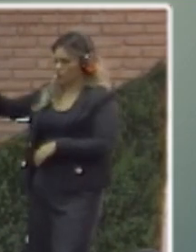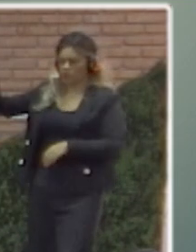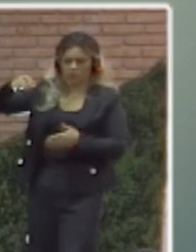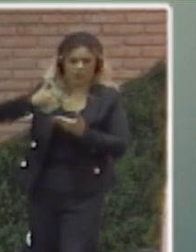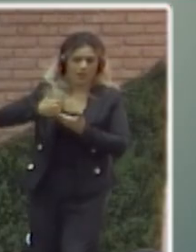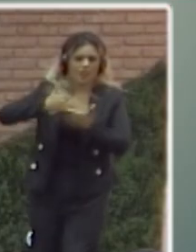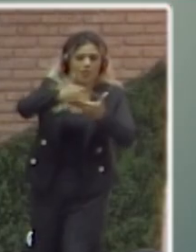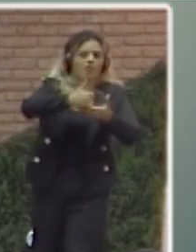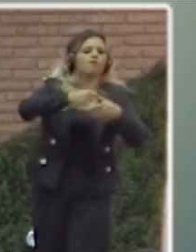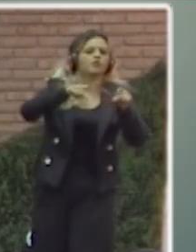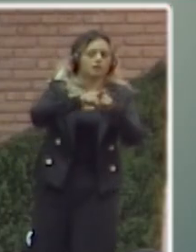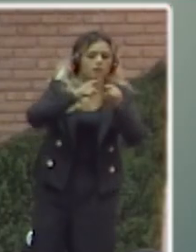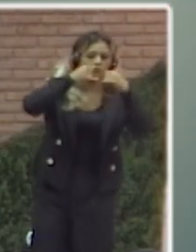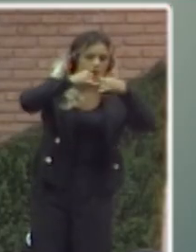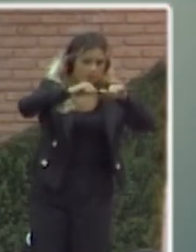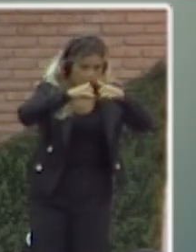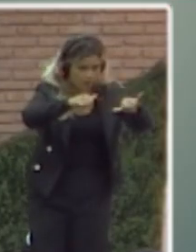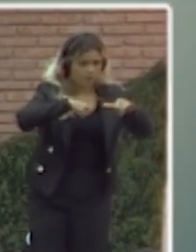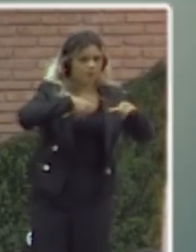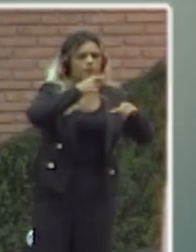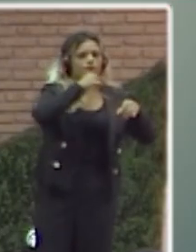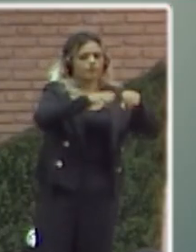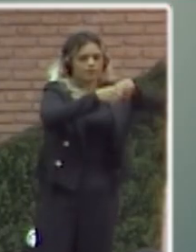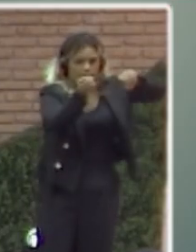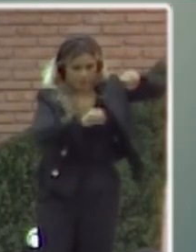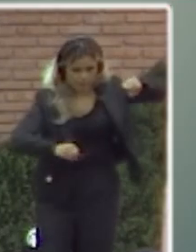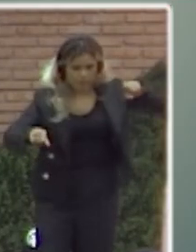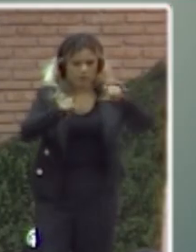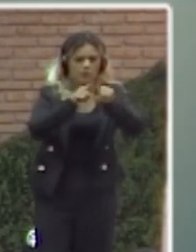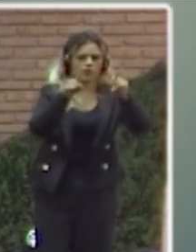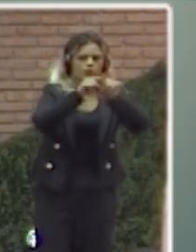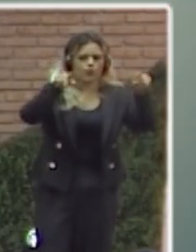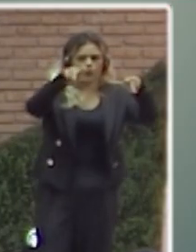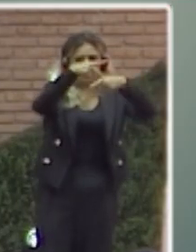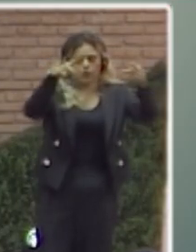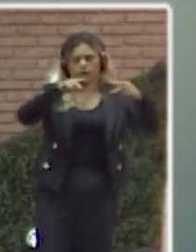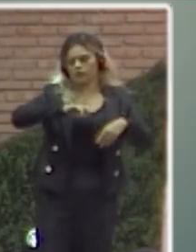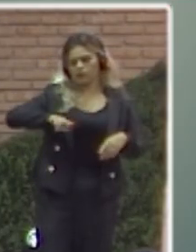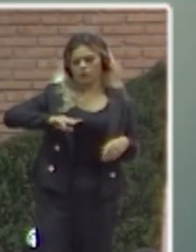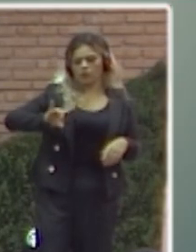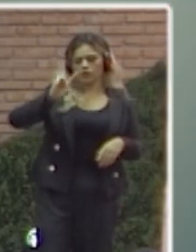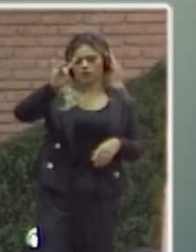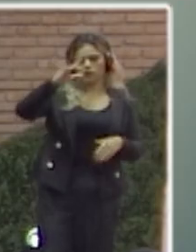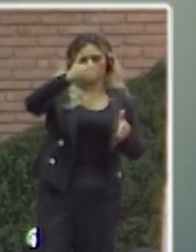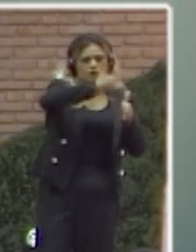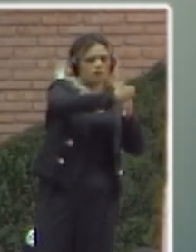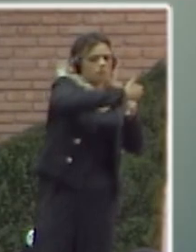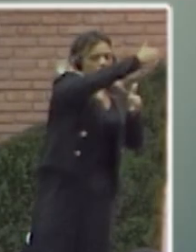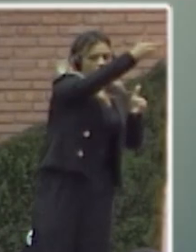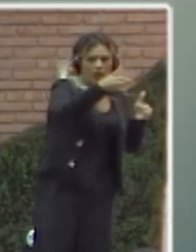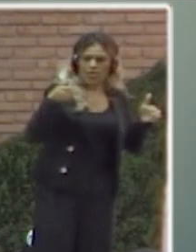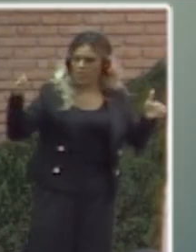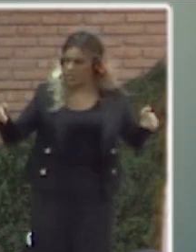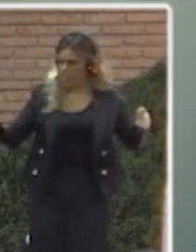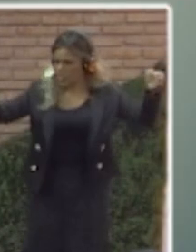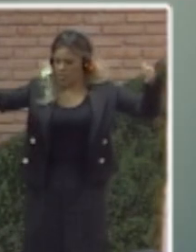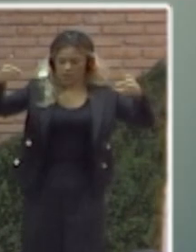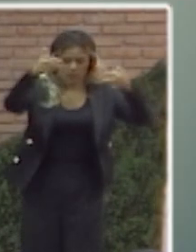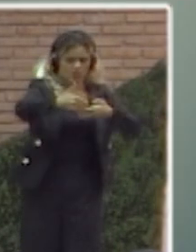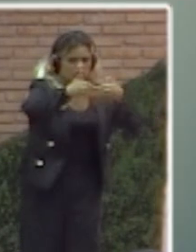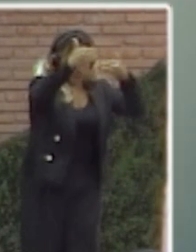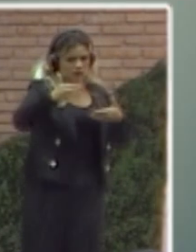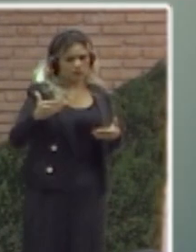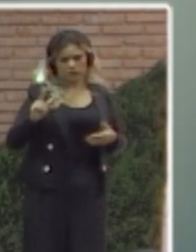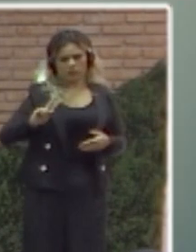instalações elétricas, hidráulicas e ventilação mecânica. Então, não só a gente fala de risers